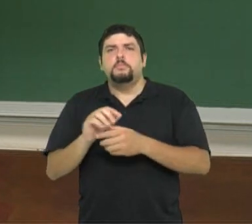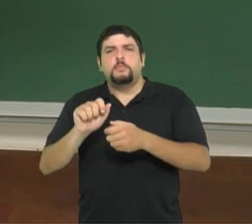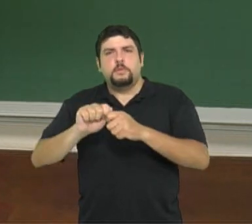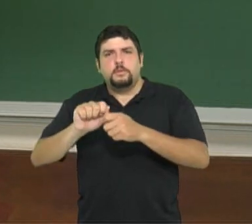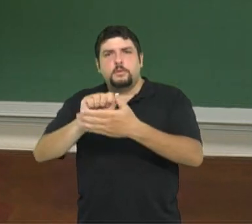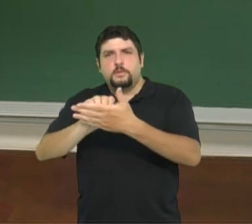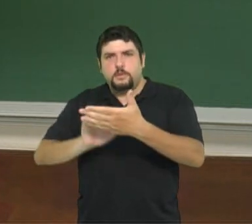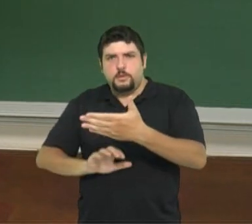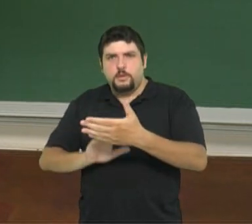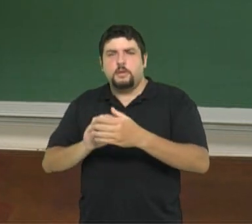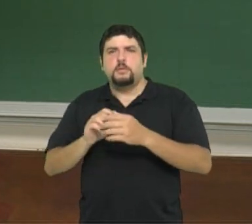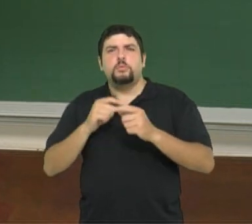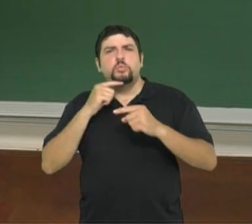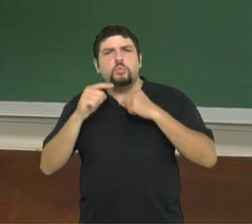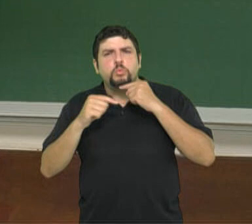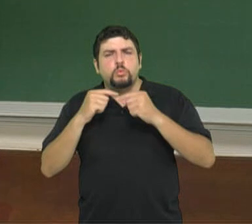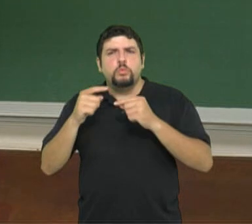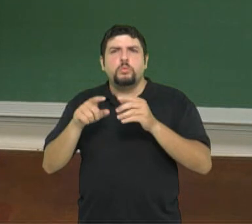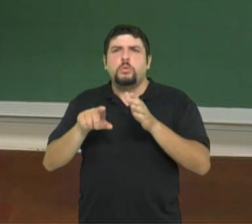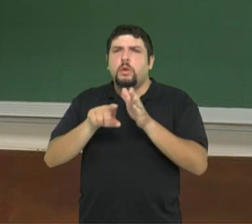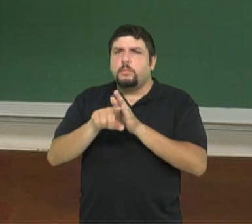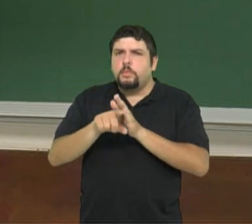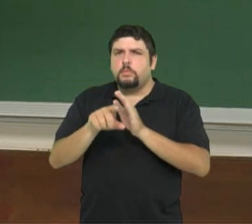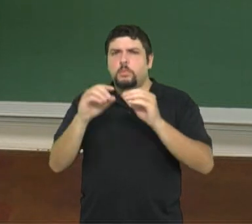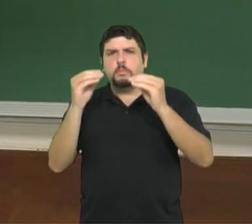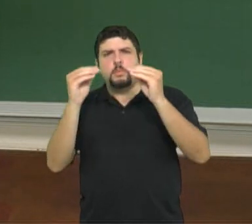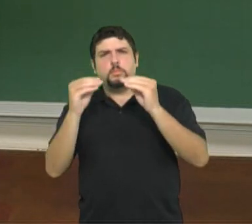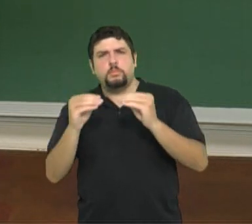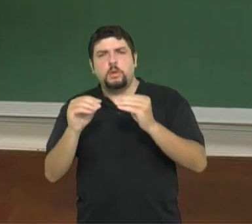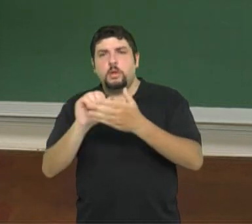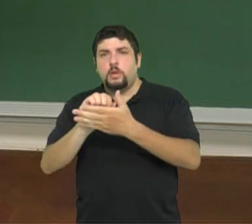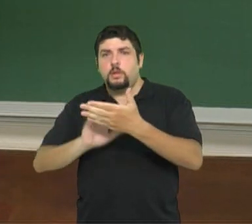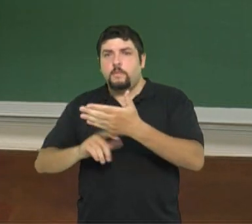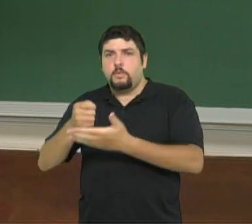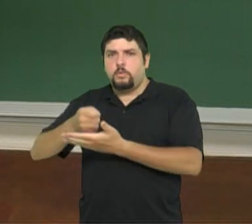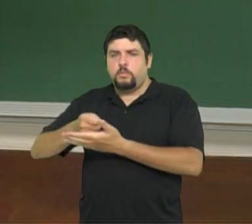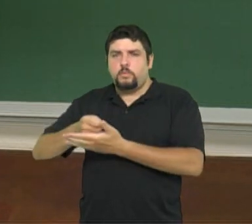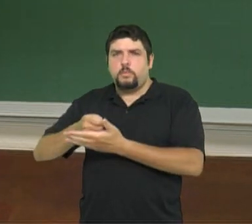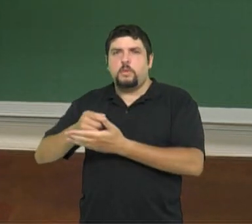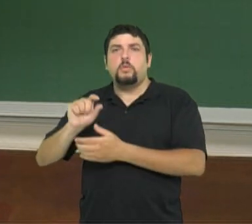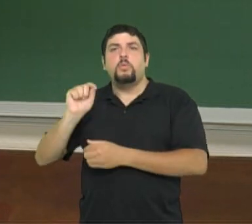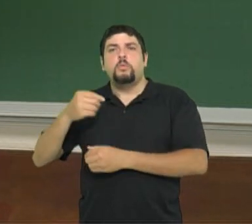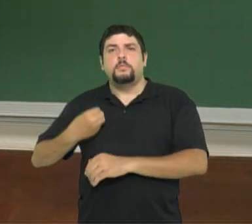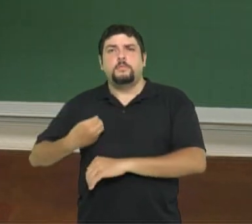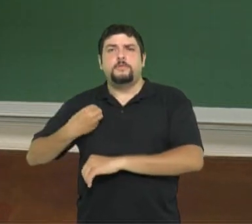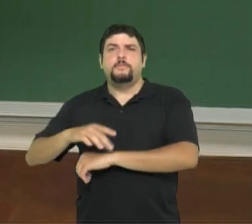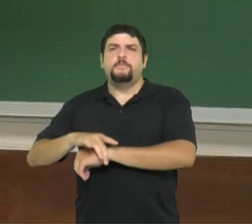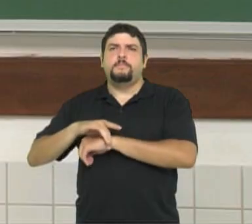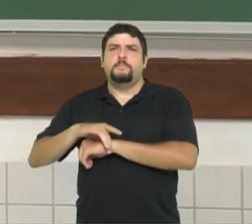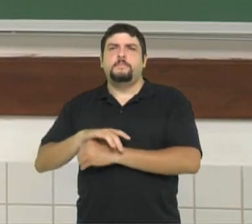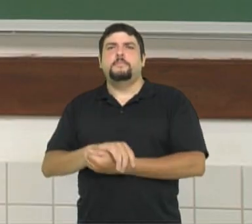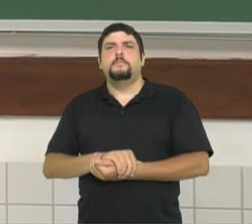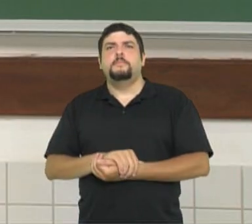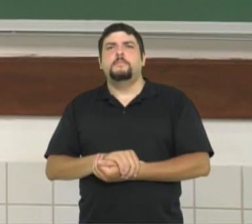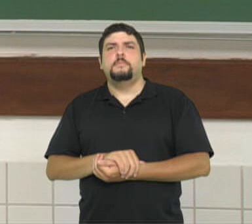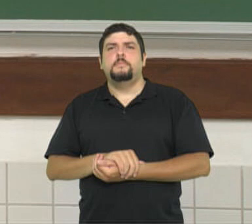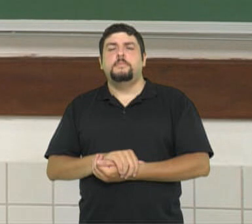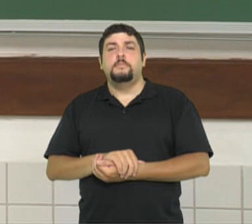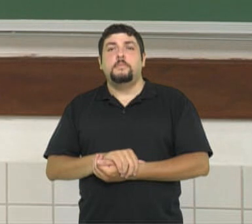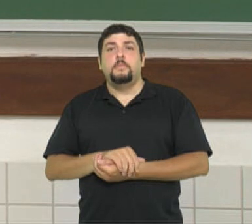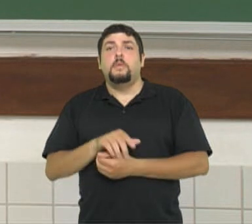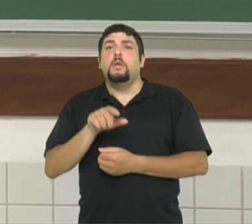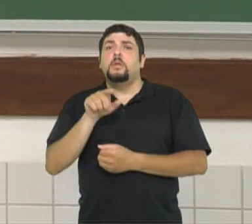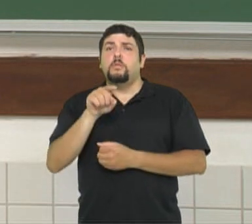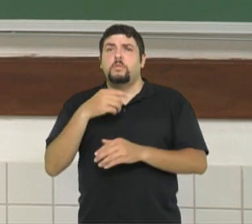atividades, tire dúvidas, chegue até a atividade obrigatória e assim você gera a sua presença. E você, meu querido, que não está